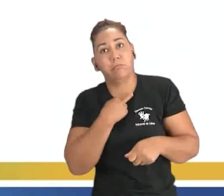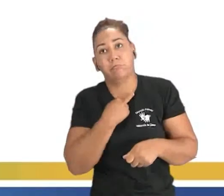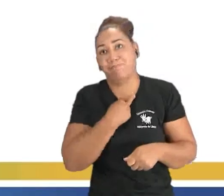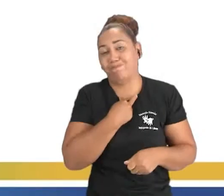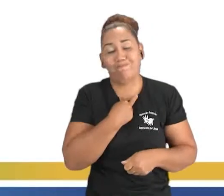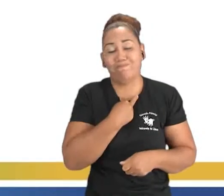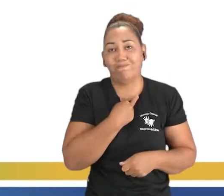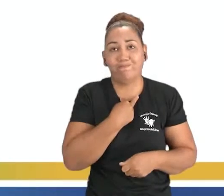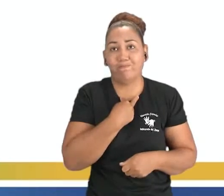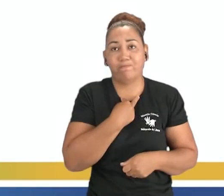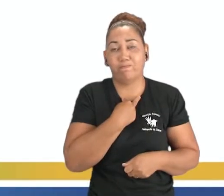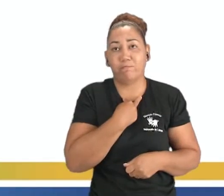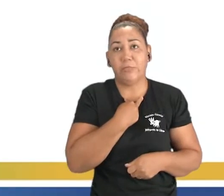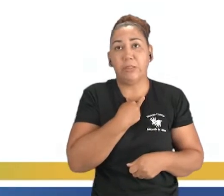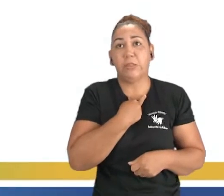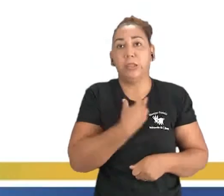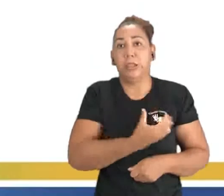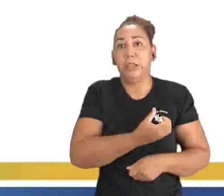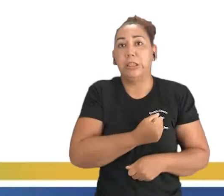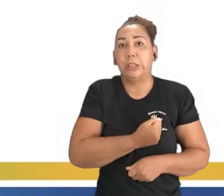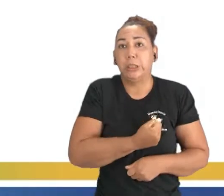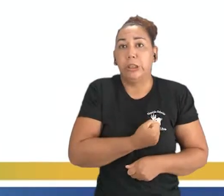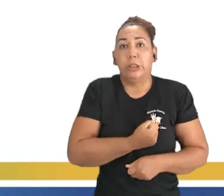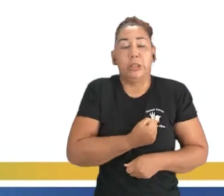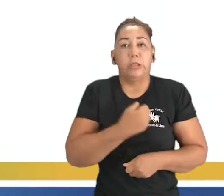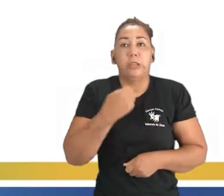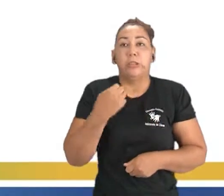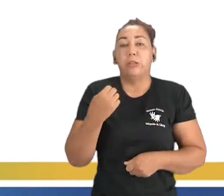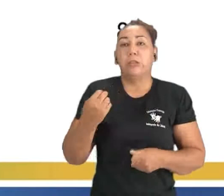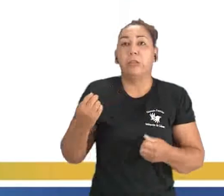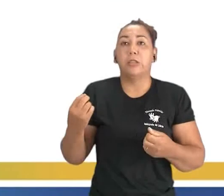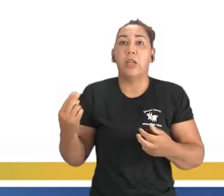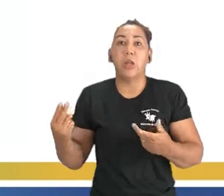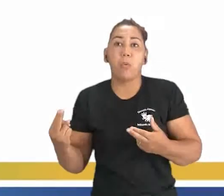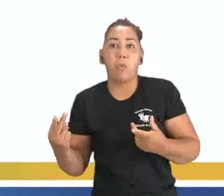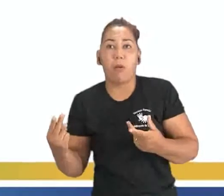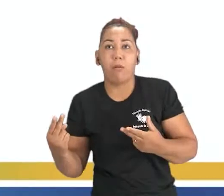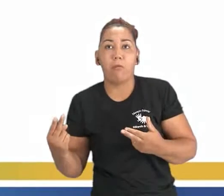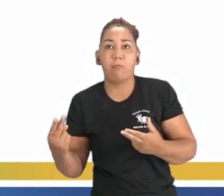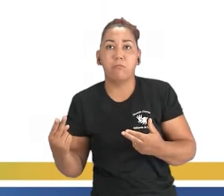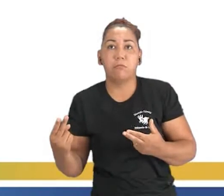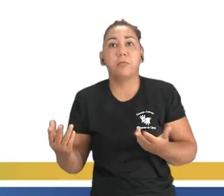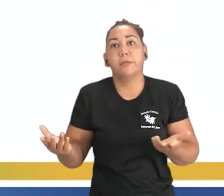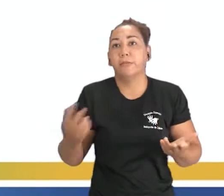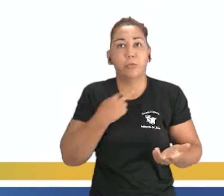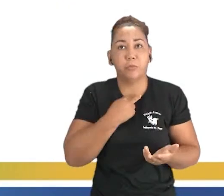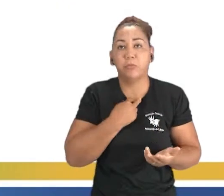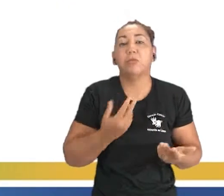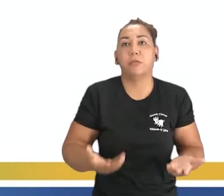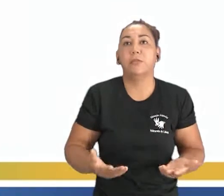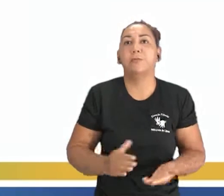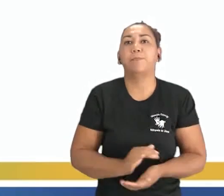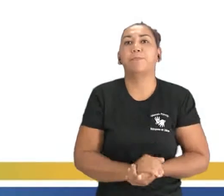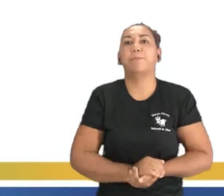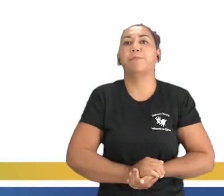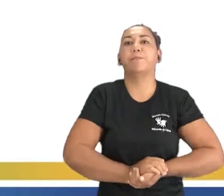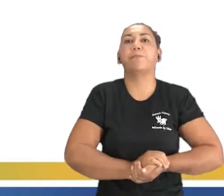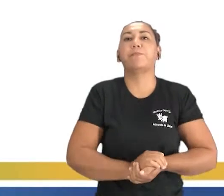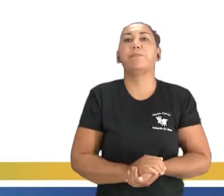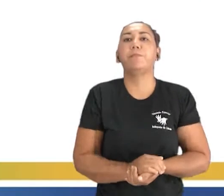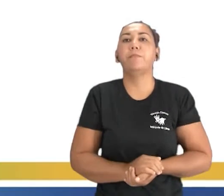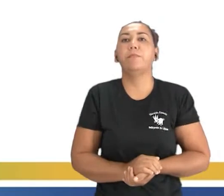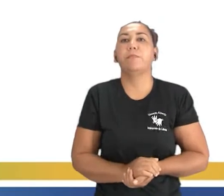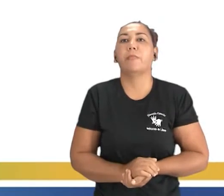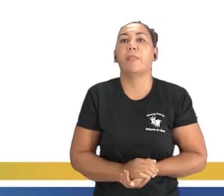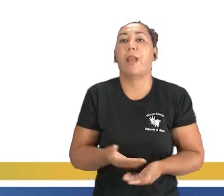né, esse número ele não pode ser igual nem ao primeiro, nem ao segundo algarismo. Então, nos resta agora fazer o produto